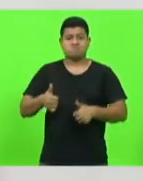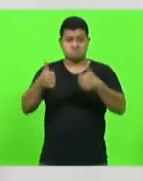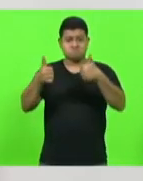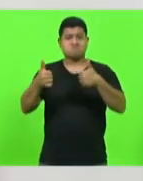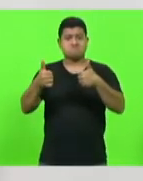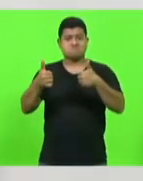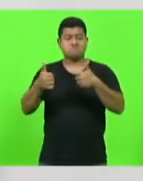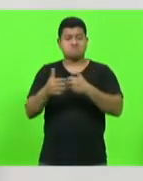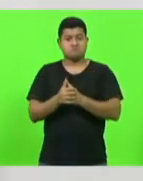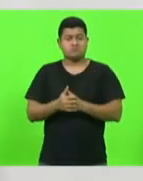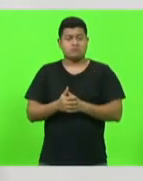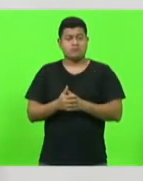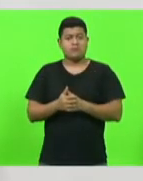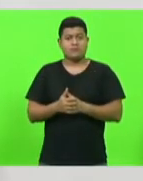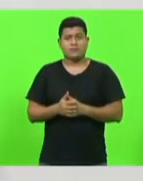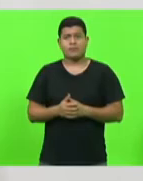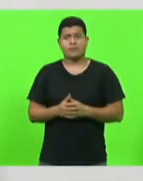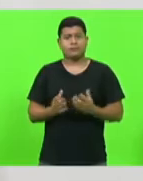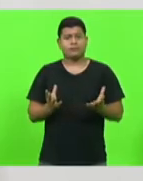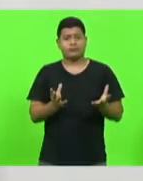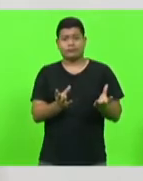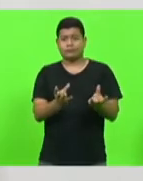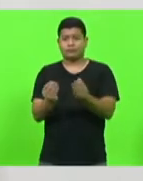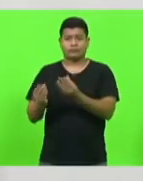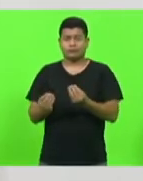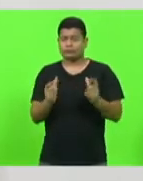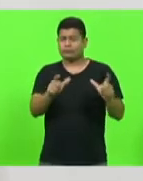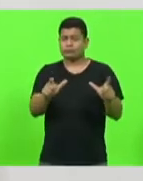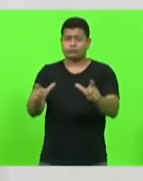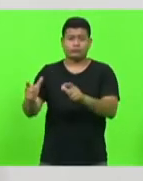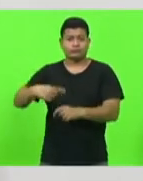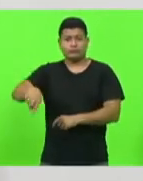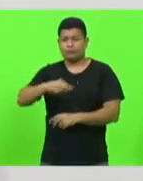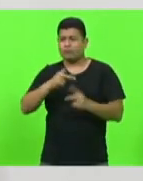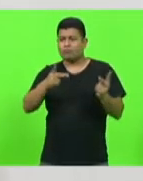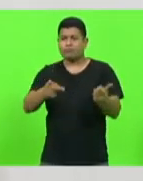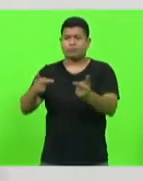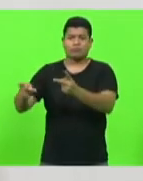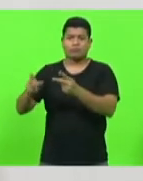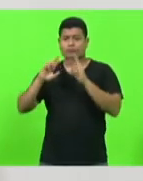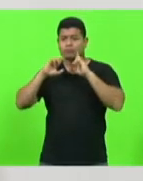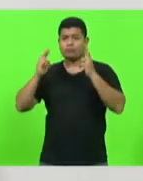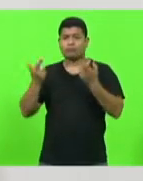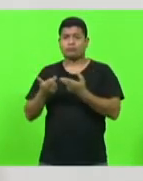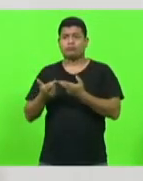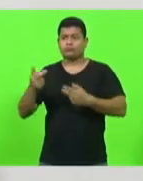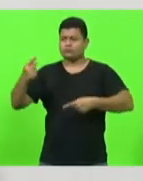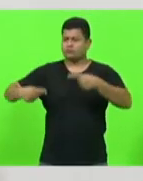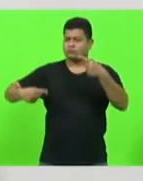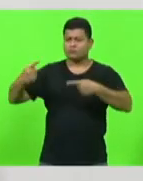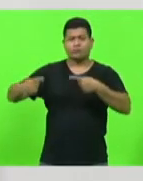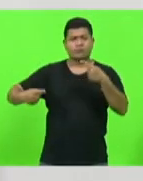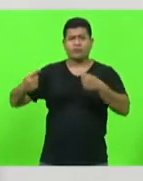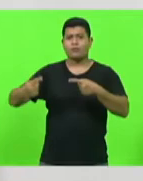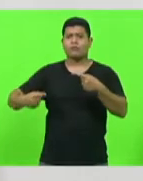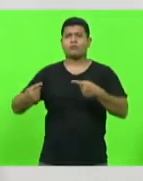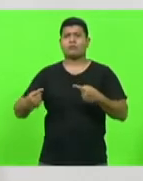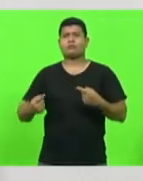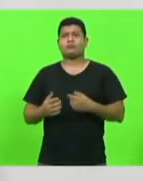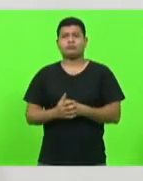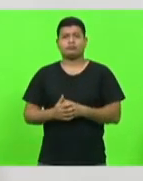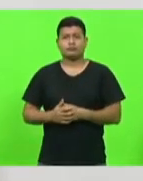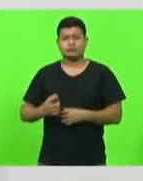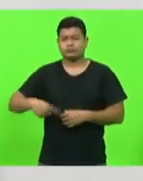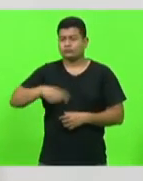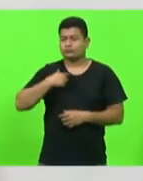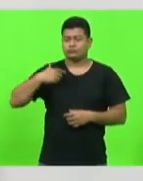Em muitos dos lugares, das nossas reuniões, dos nossos debates, das nossas